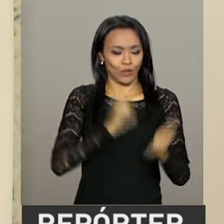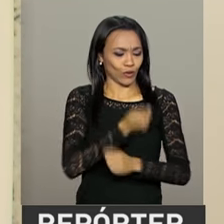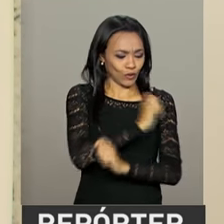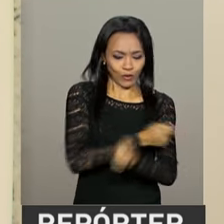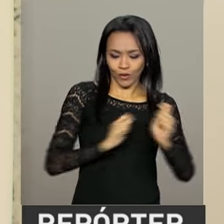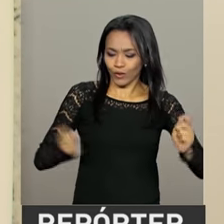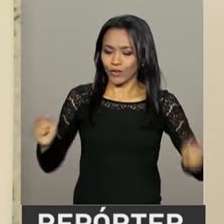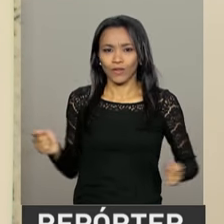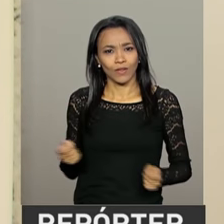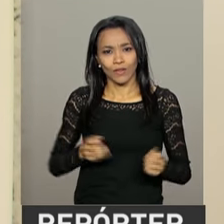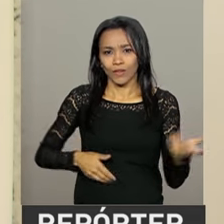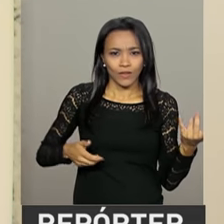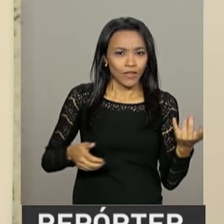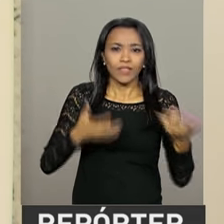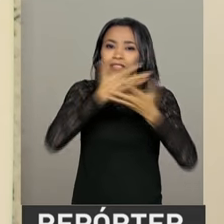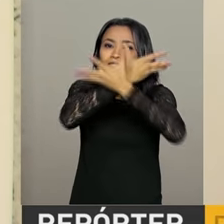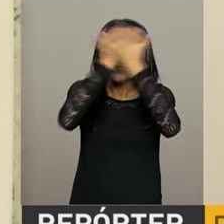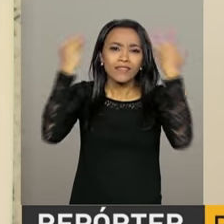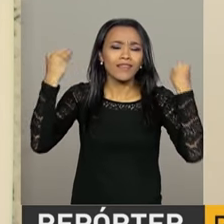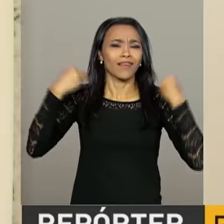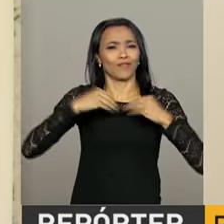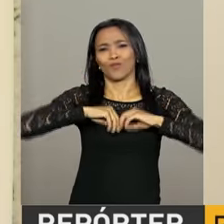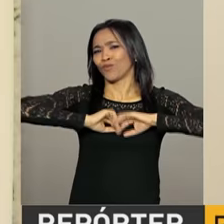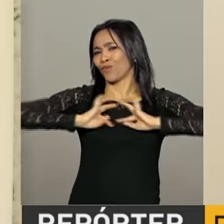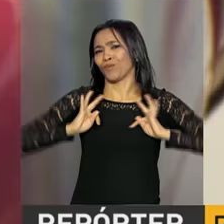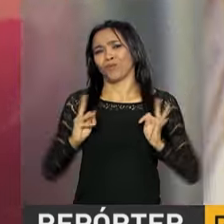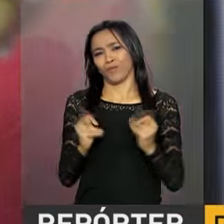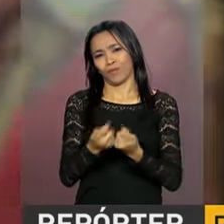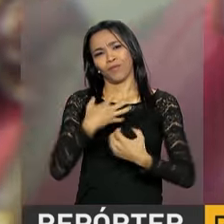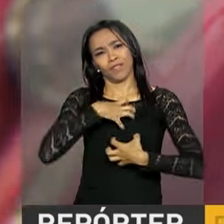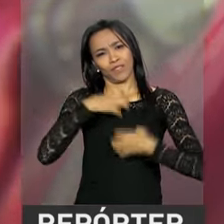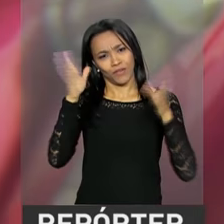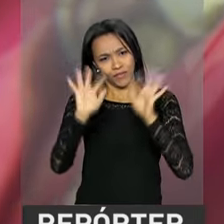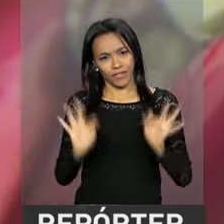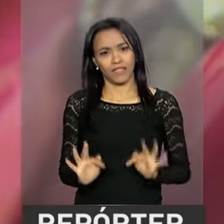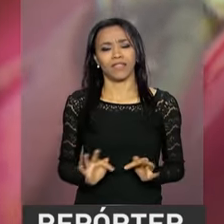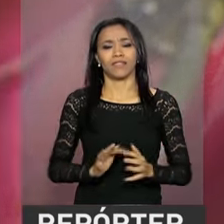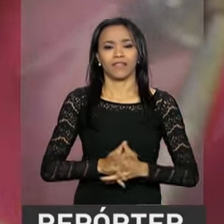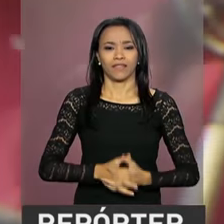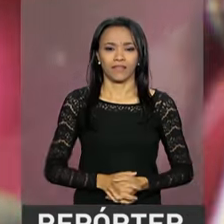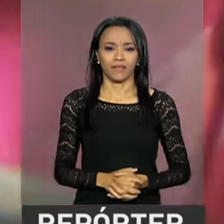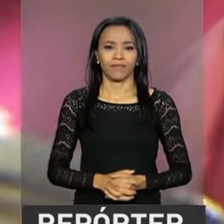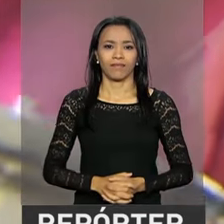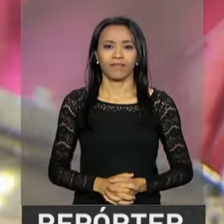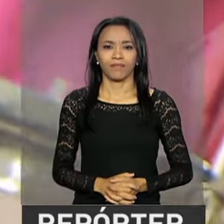eu esqueço de tudo. Me sinto bem feliz.